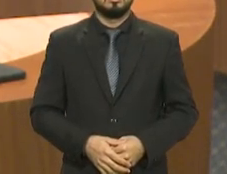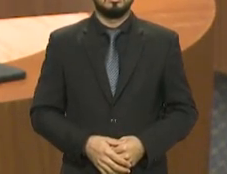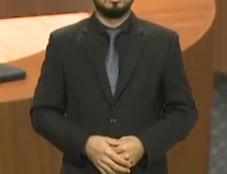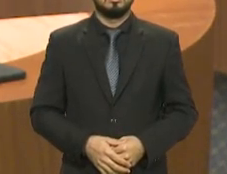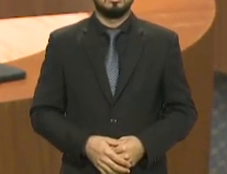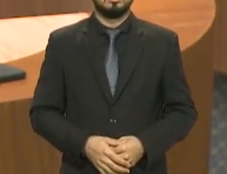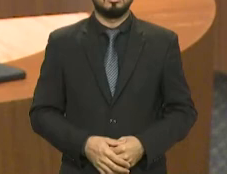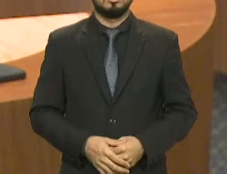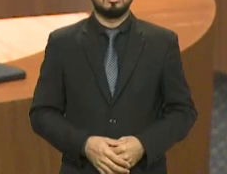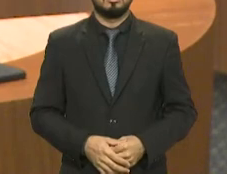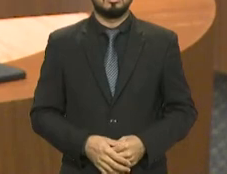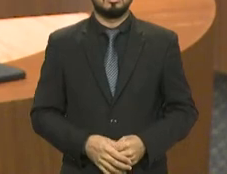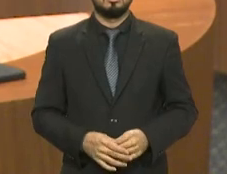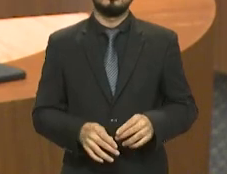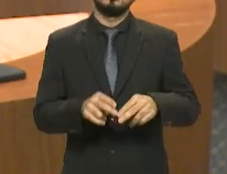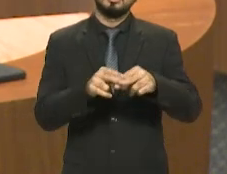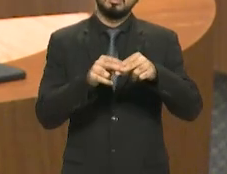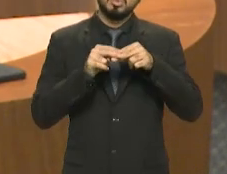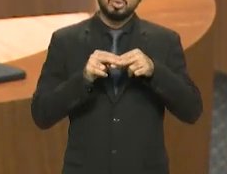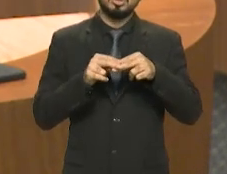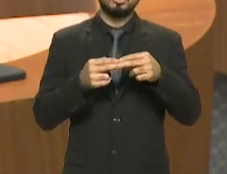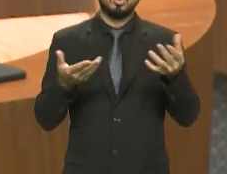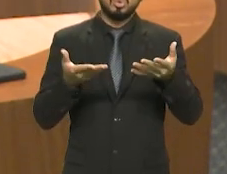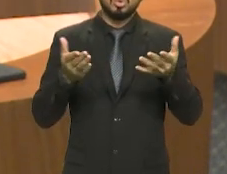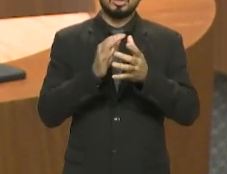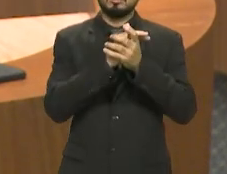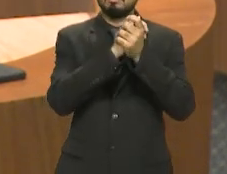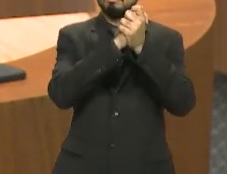Quero parabenizá-lo por esta posição